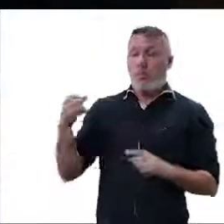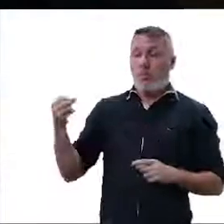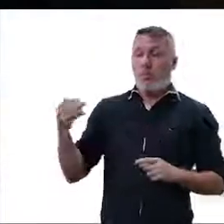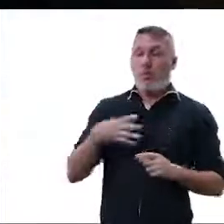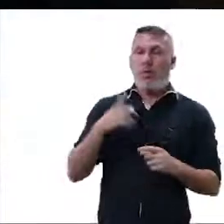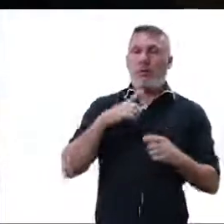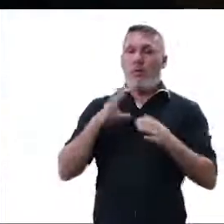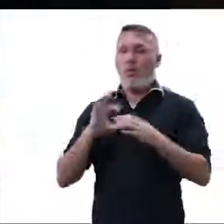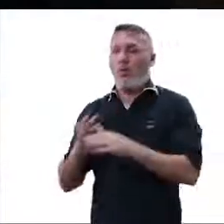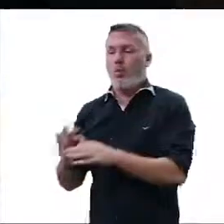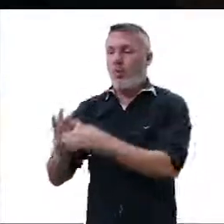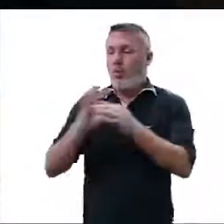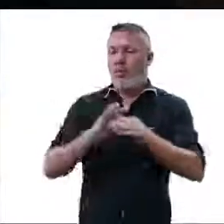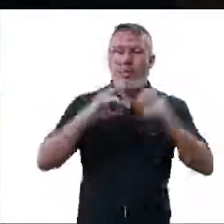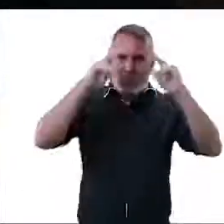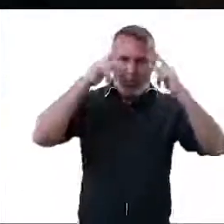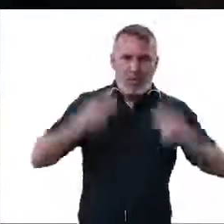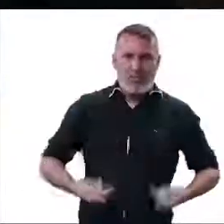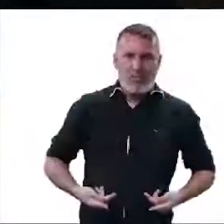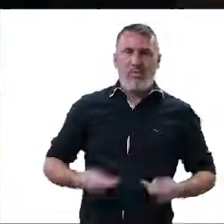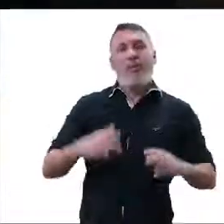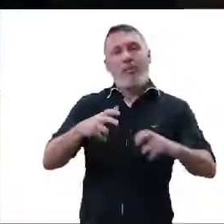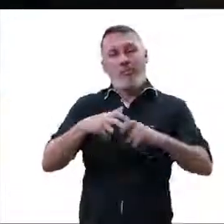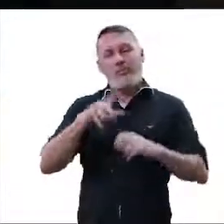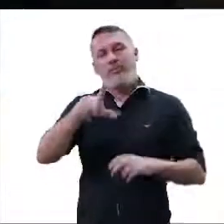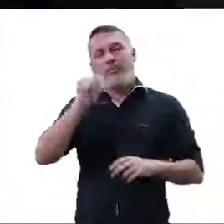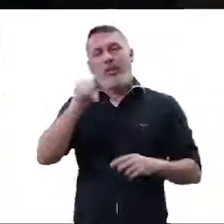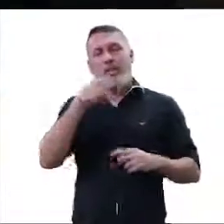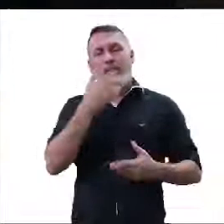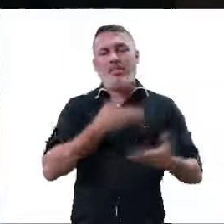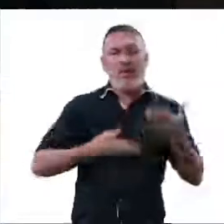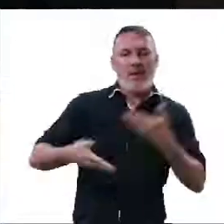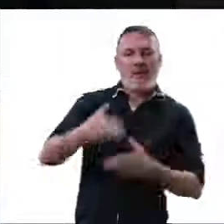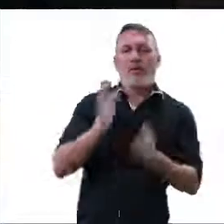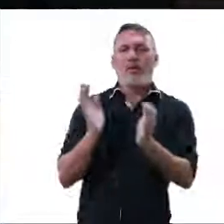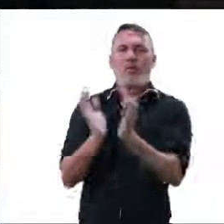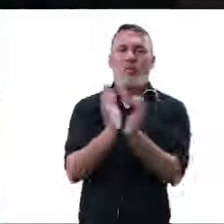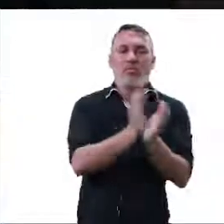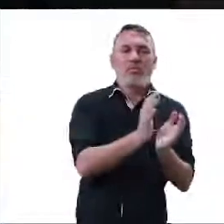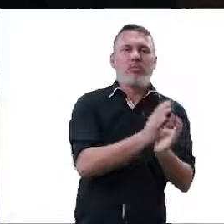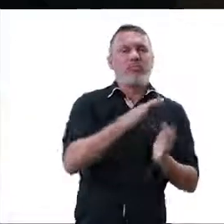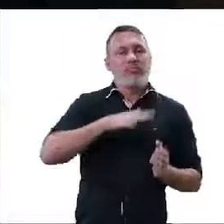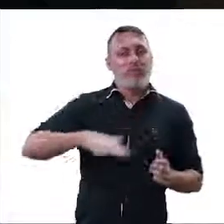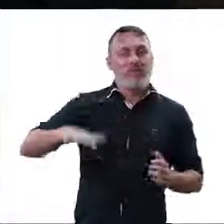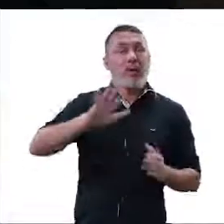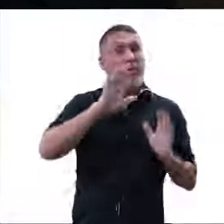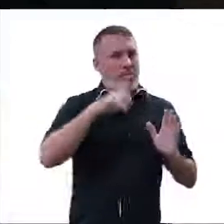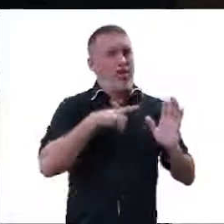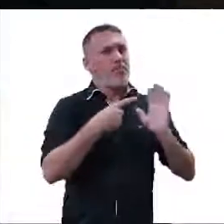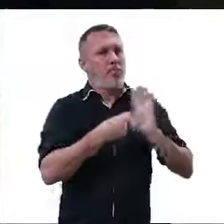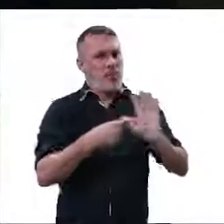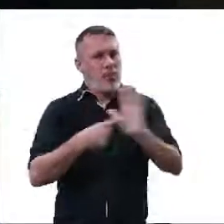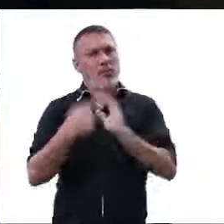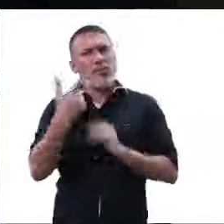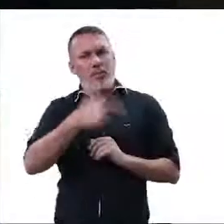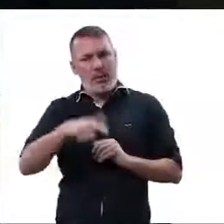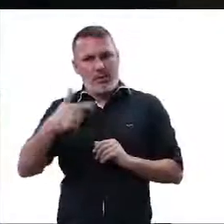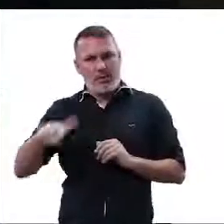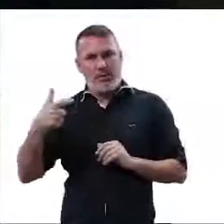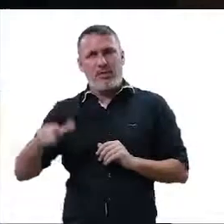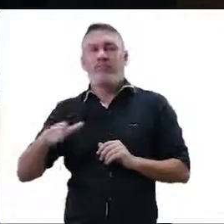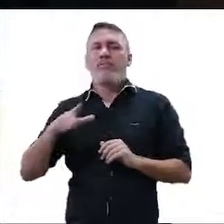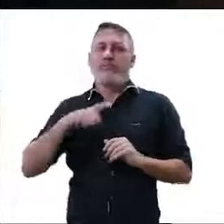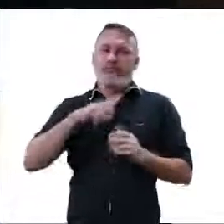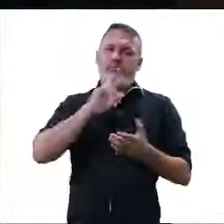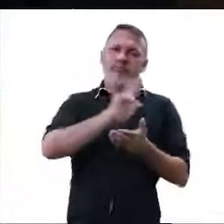espécie humana. Então, a interação coletiva harmônica, embora ele apresente, em alguns casos, que seja uma unidade